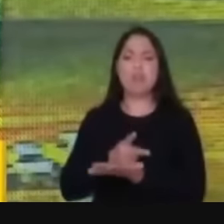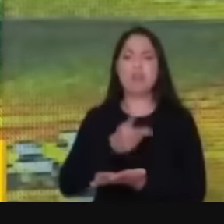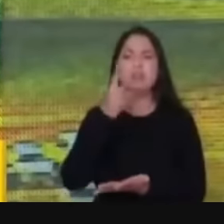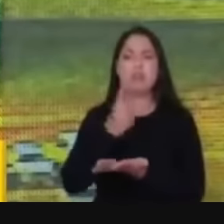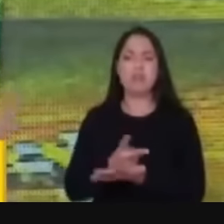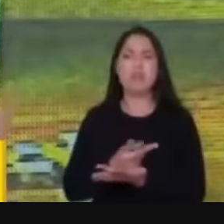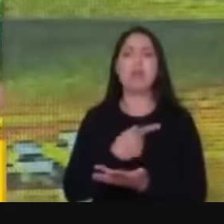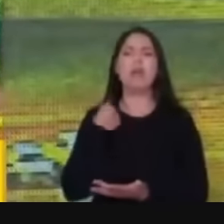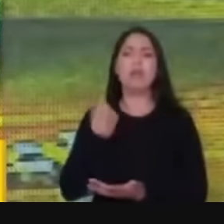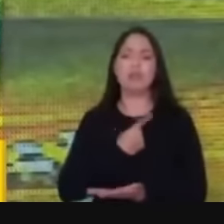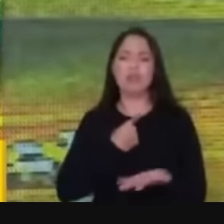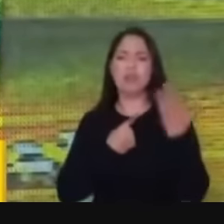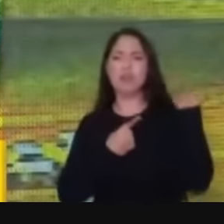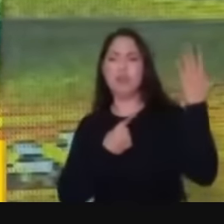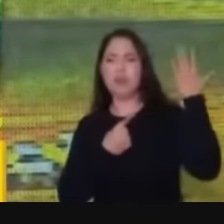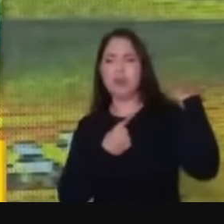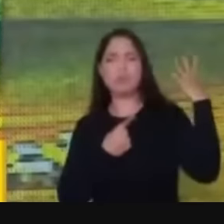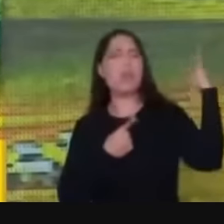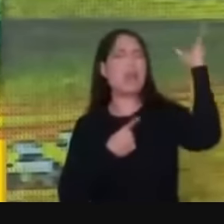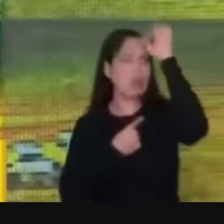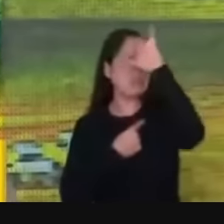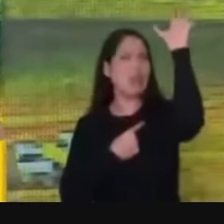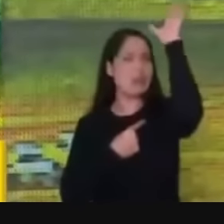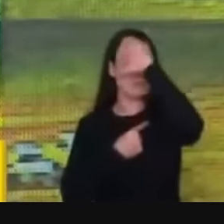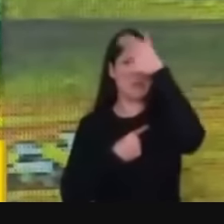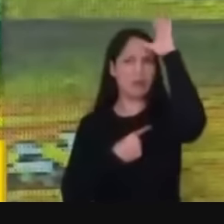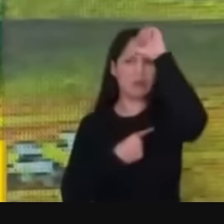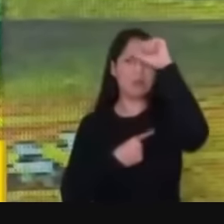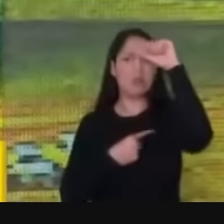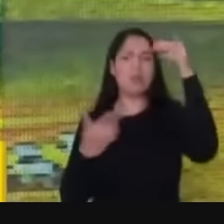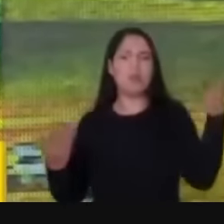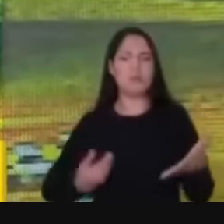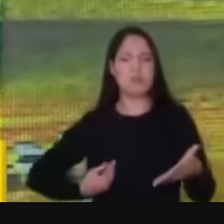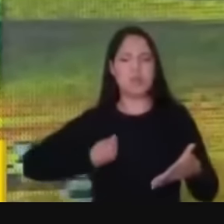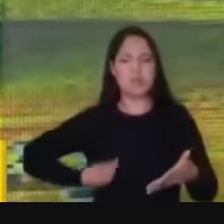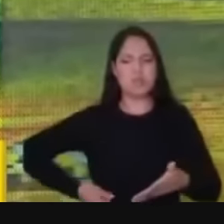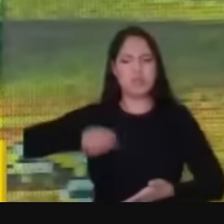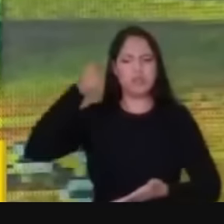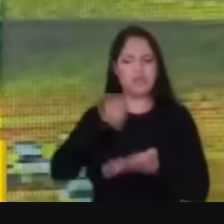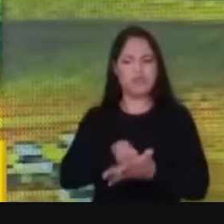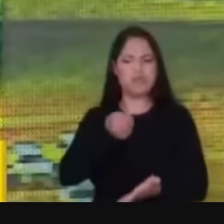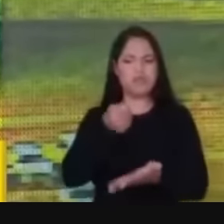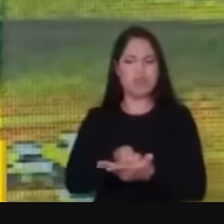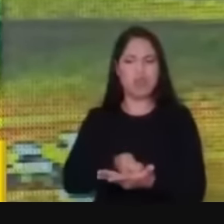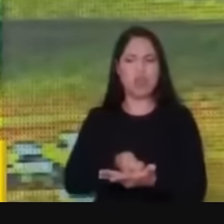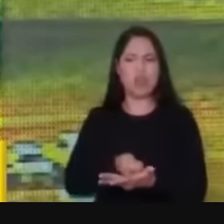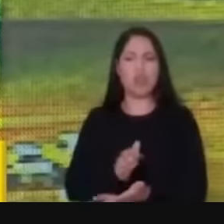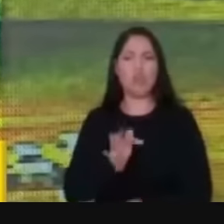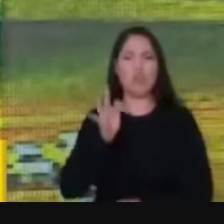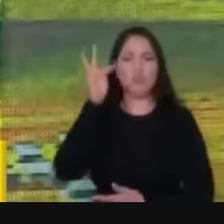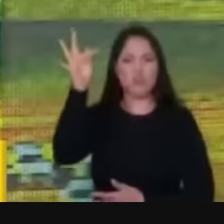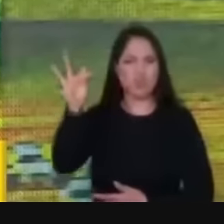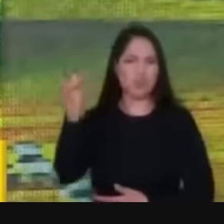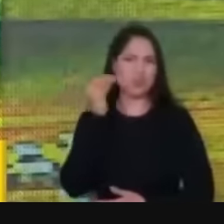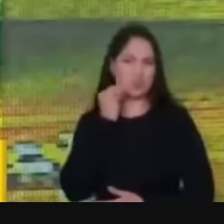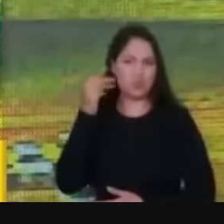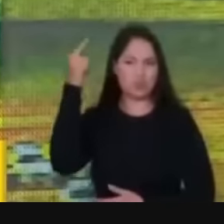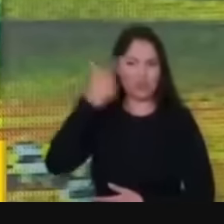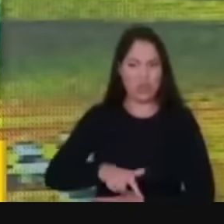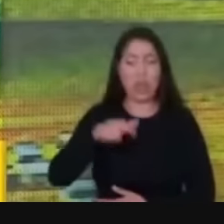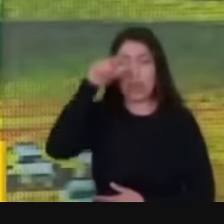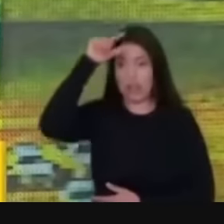as lições do passado, aplicando-as no presente e evitando que novas tentativas